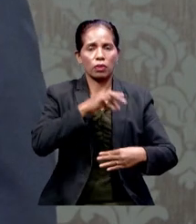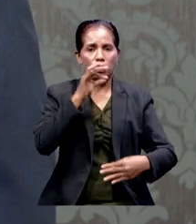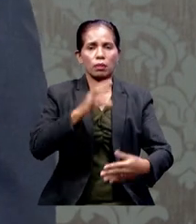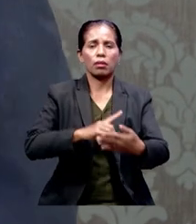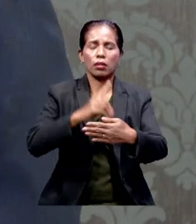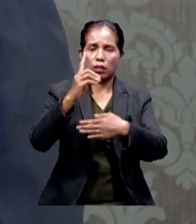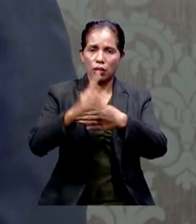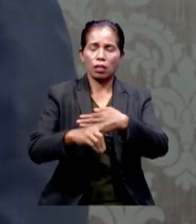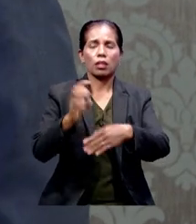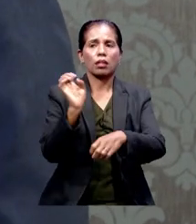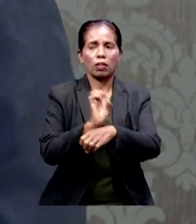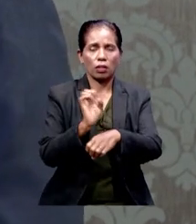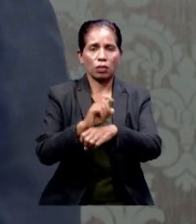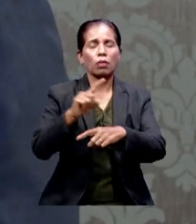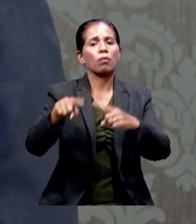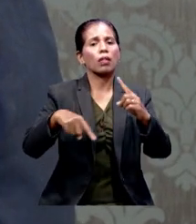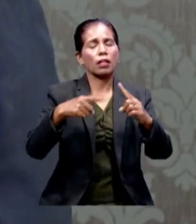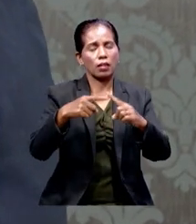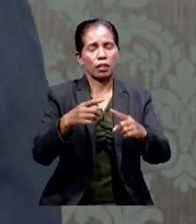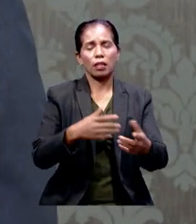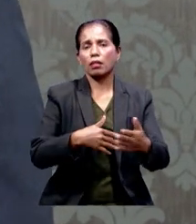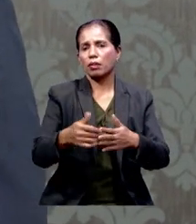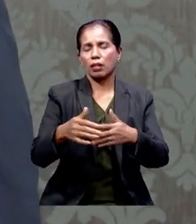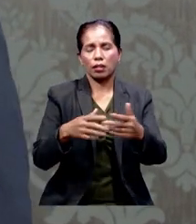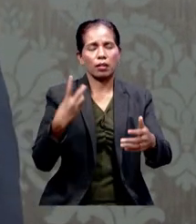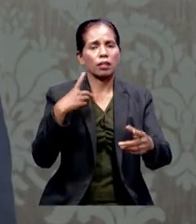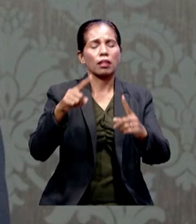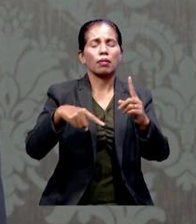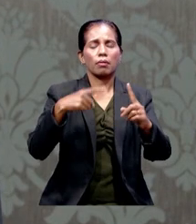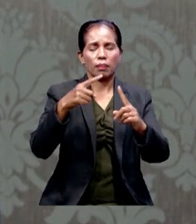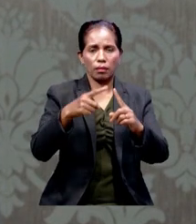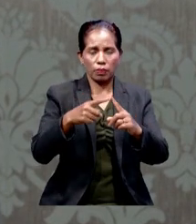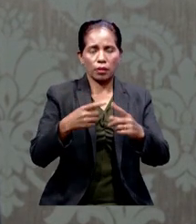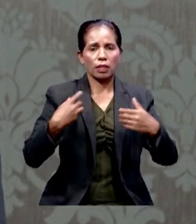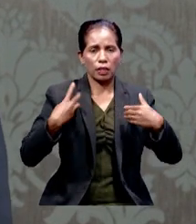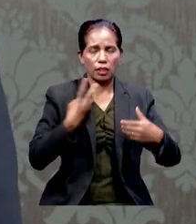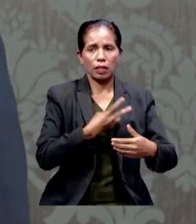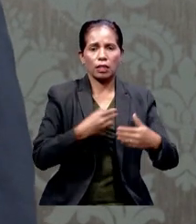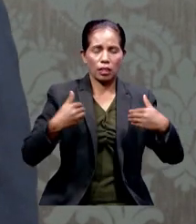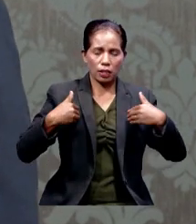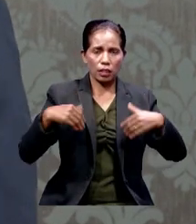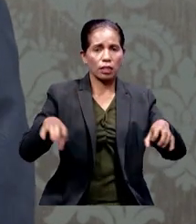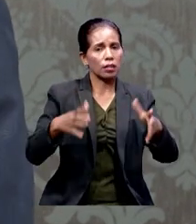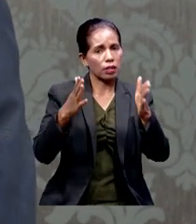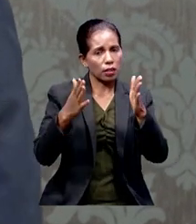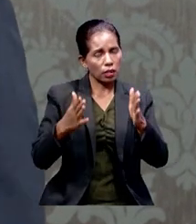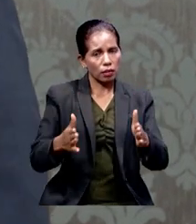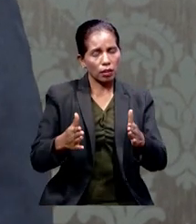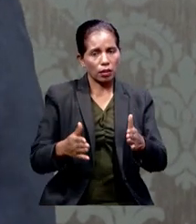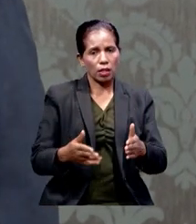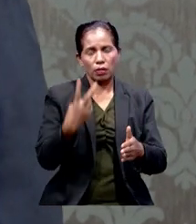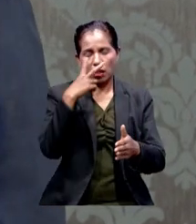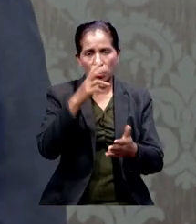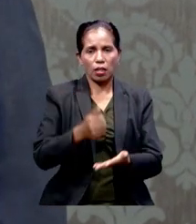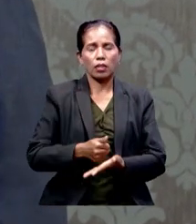desenvolvimento econômico. Banhira Loss depende de Banhira Magita prepara e recursos humanos adequados para a Tubele, corresponde